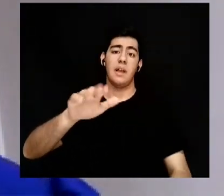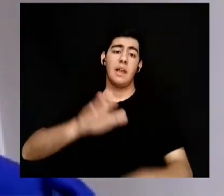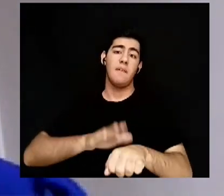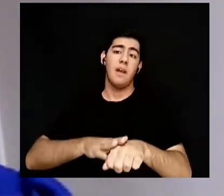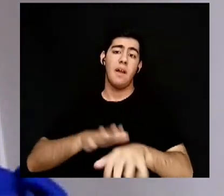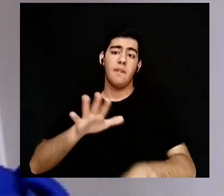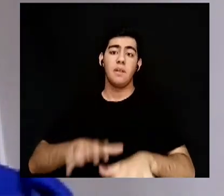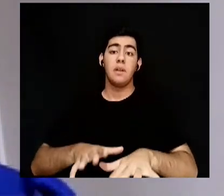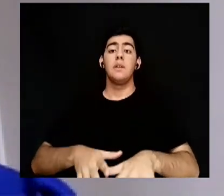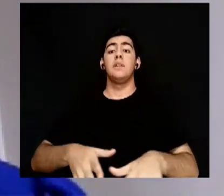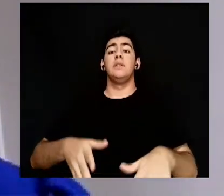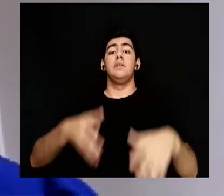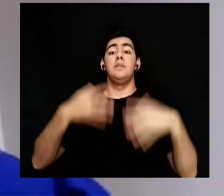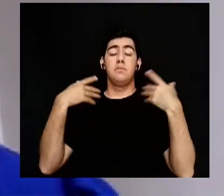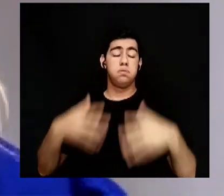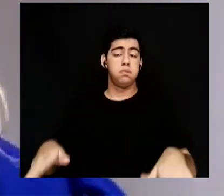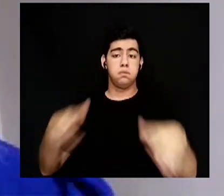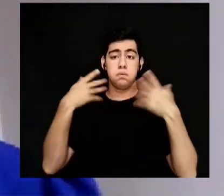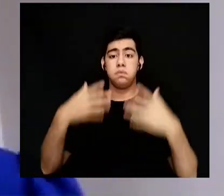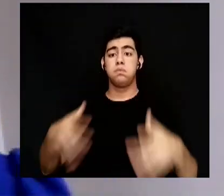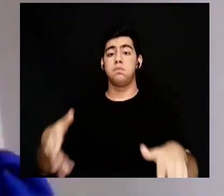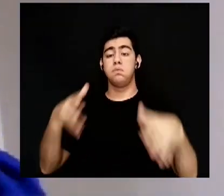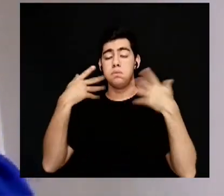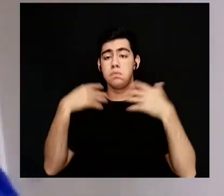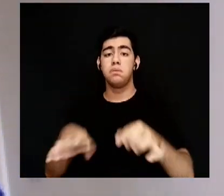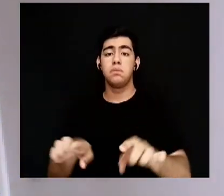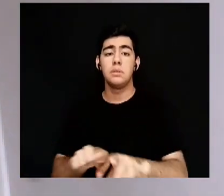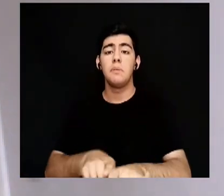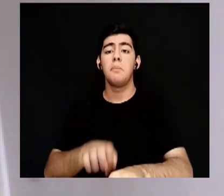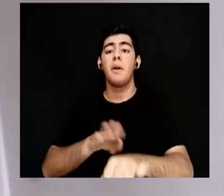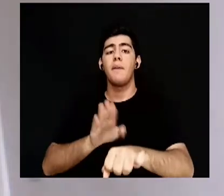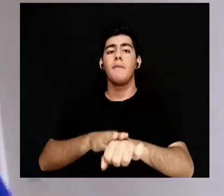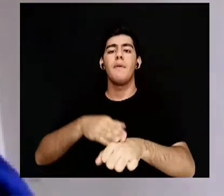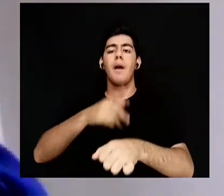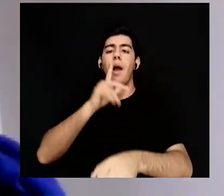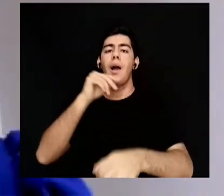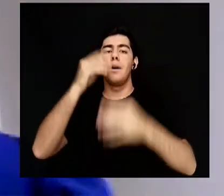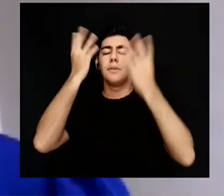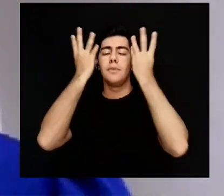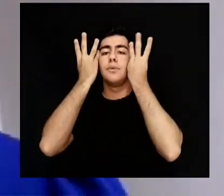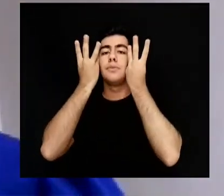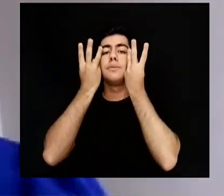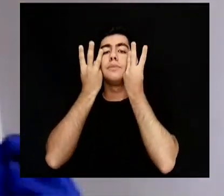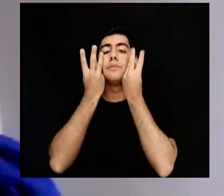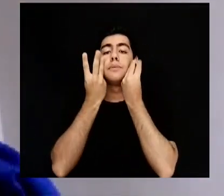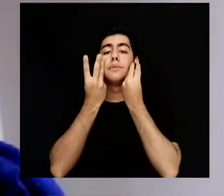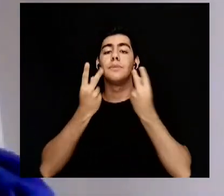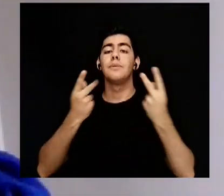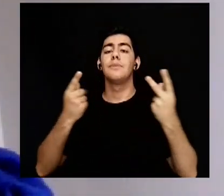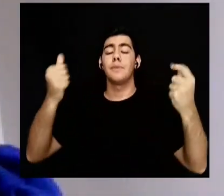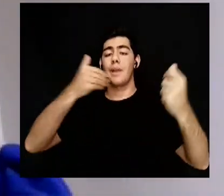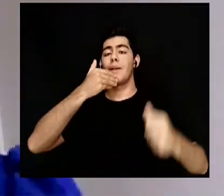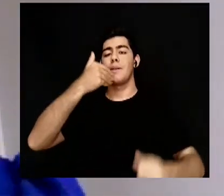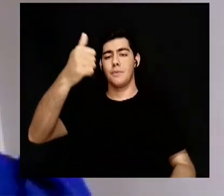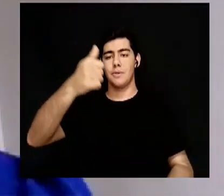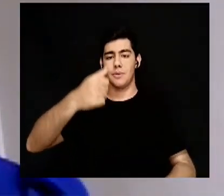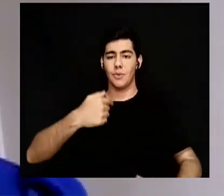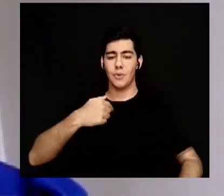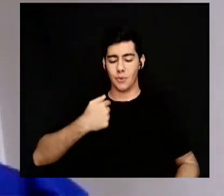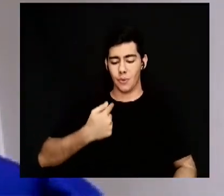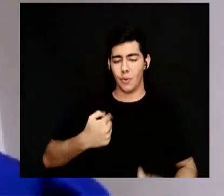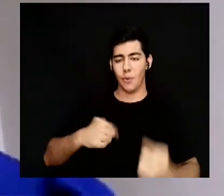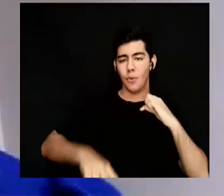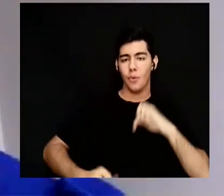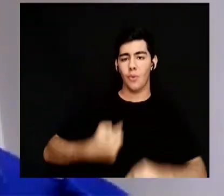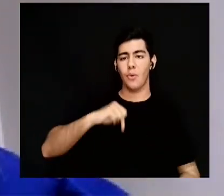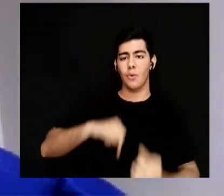calorias, melhora muito o gasto calórico basal, né? Melhora muito o nosso metabolismo, tá? Tem essa mudança de composição corporal, tem essa diferença,